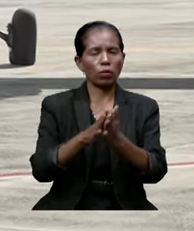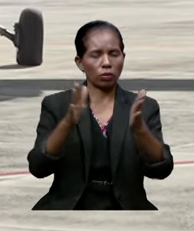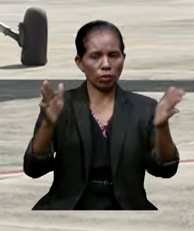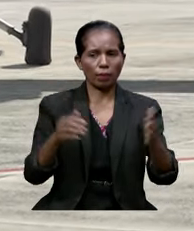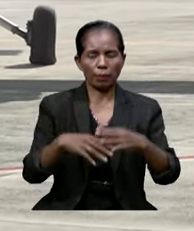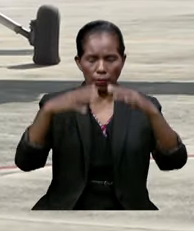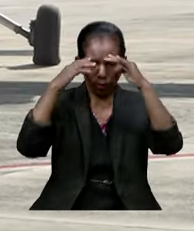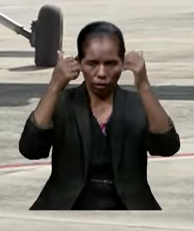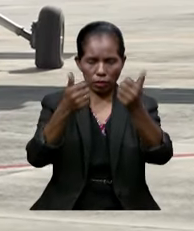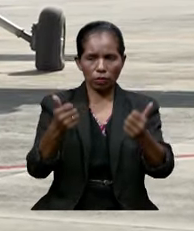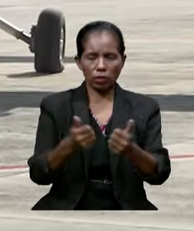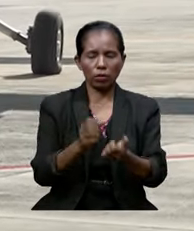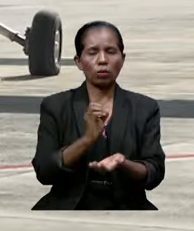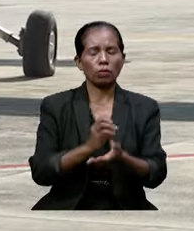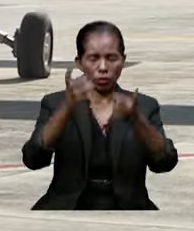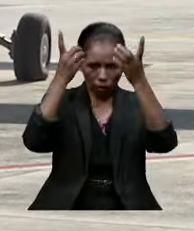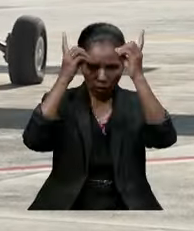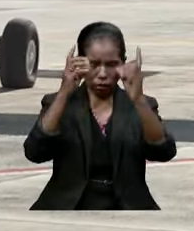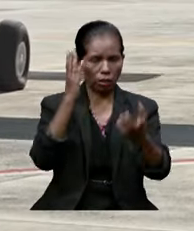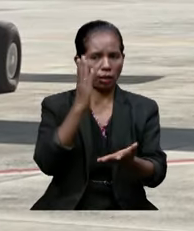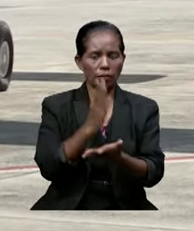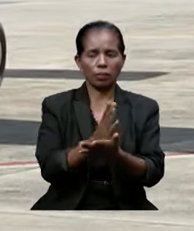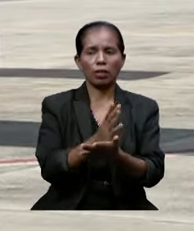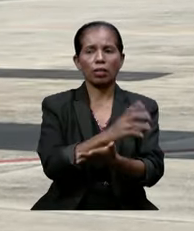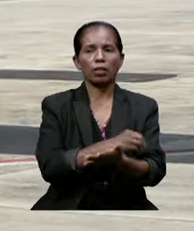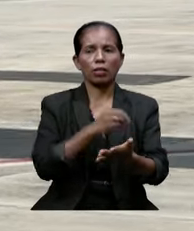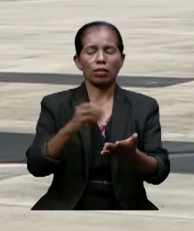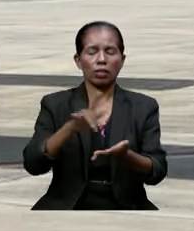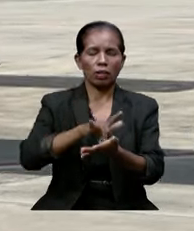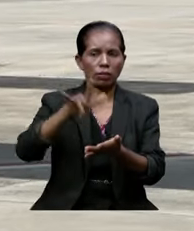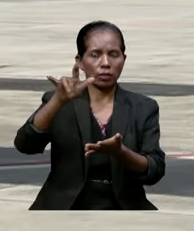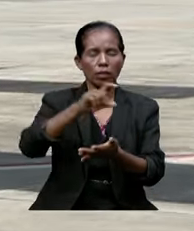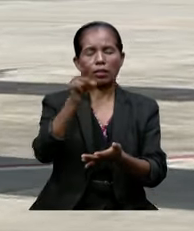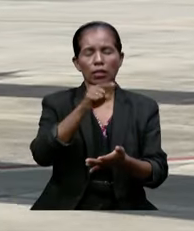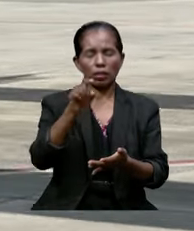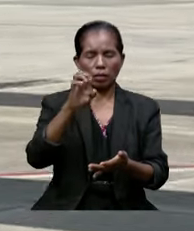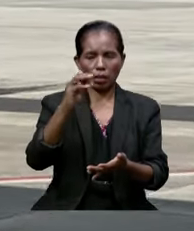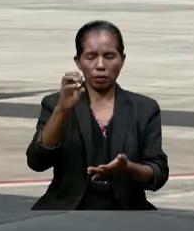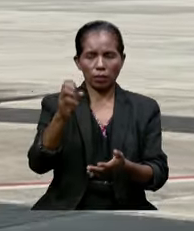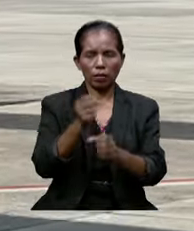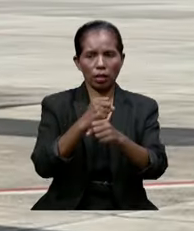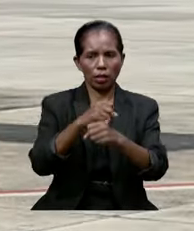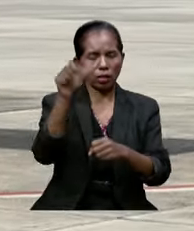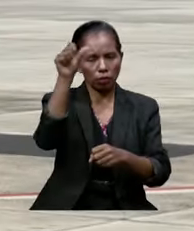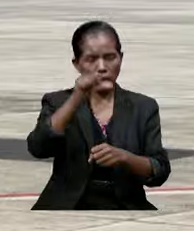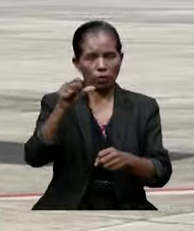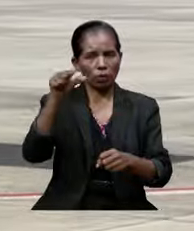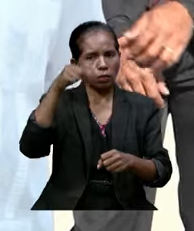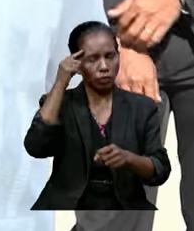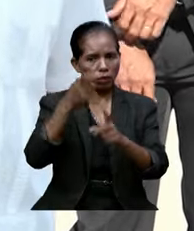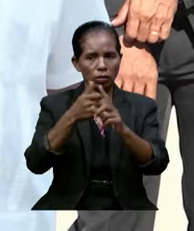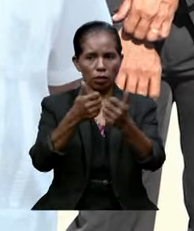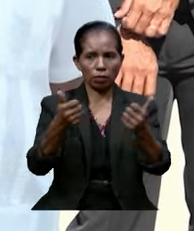presidente autoridade reua decidi a paraprovisor de operação avião gsm hodihalo auditoria governo rússia